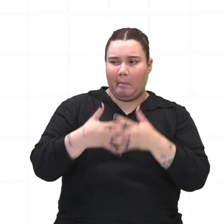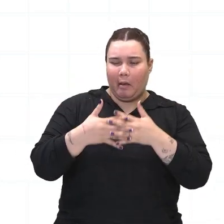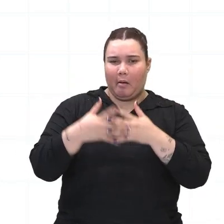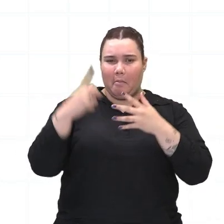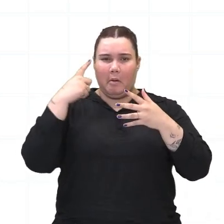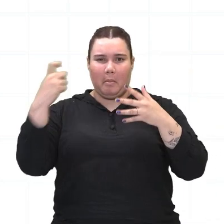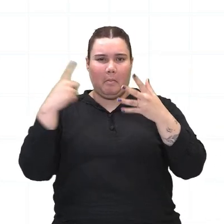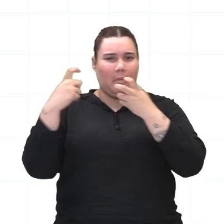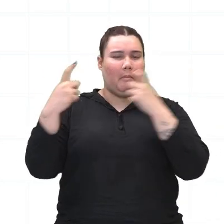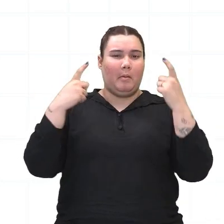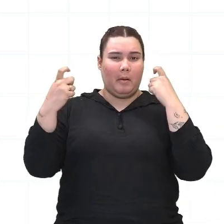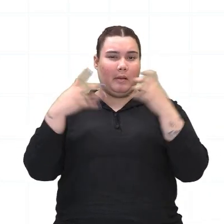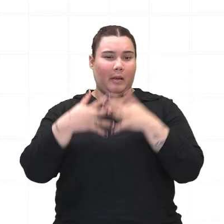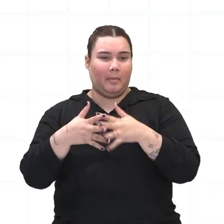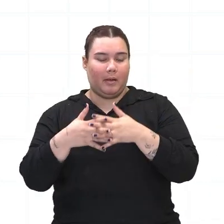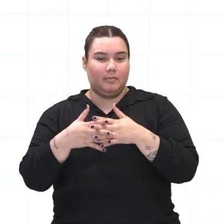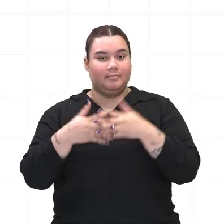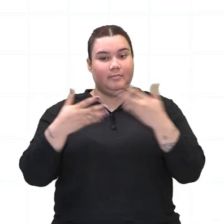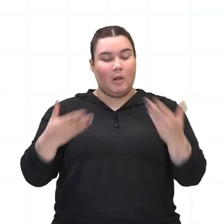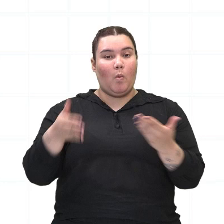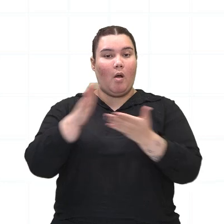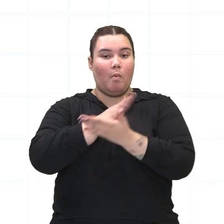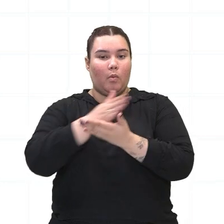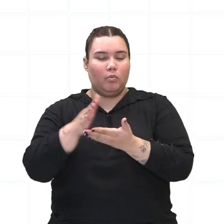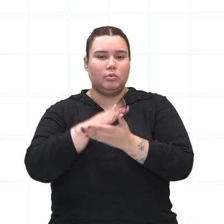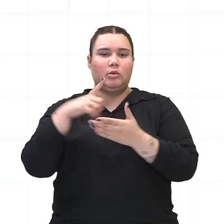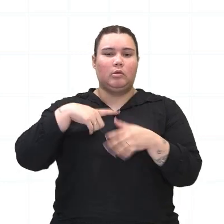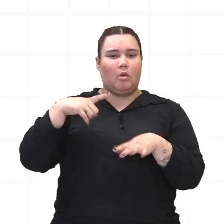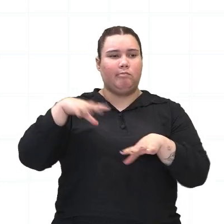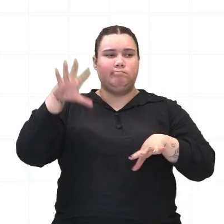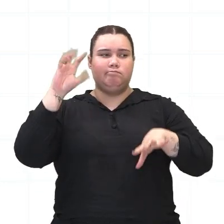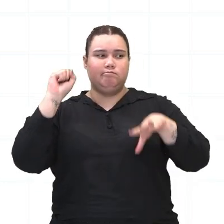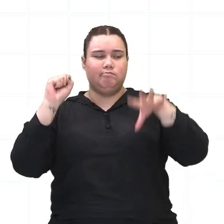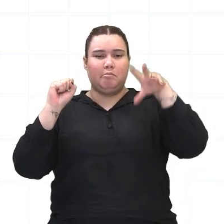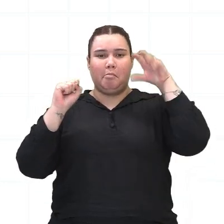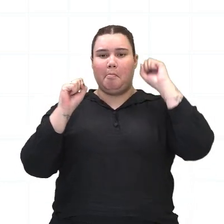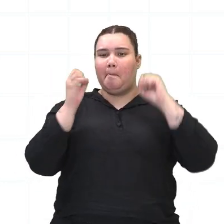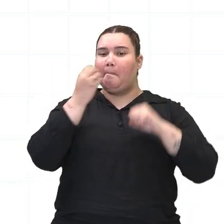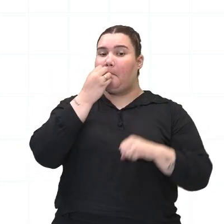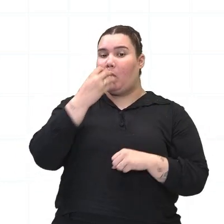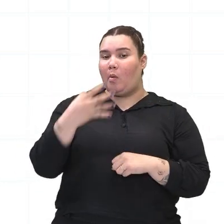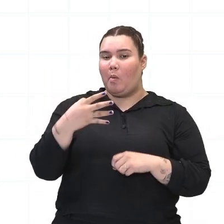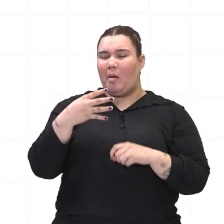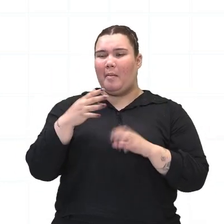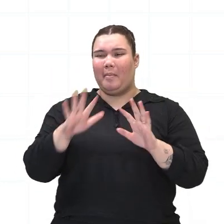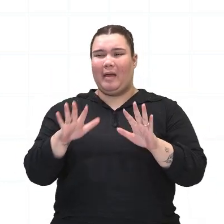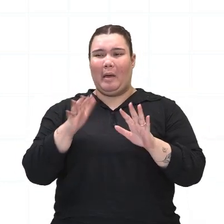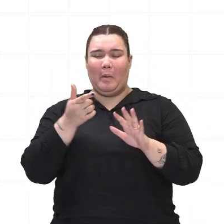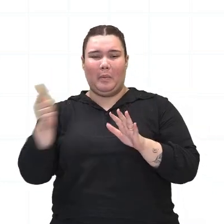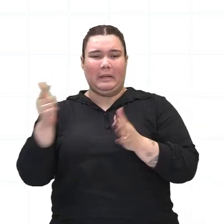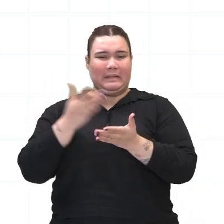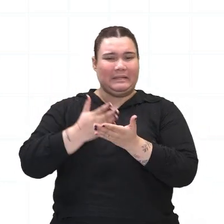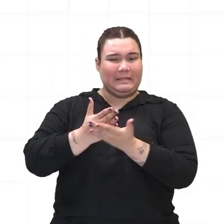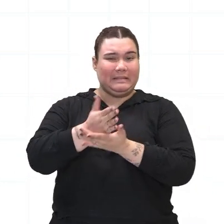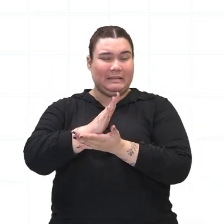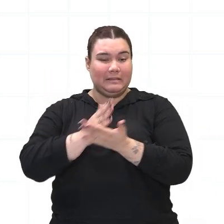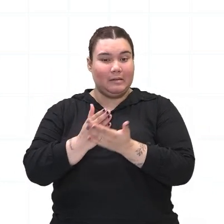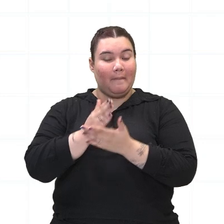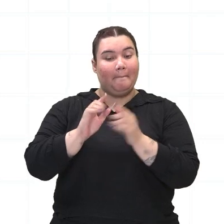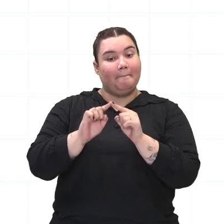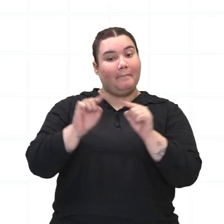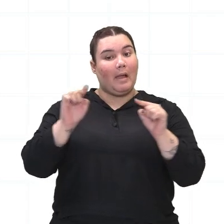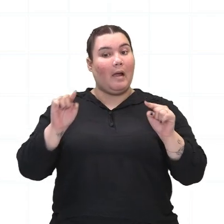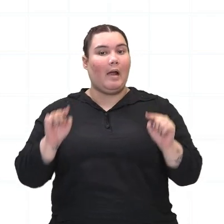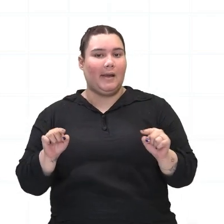alguns sons podem estar ali soando como agradáveis, outros desagradáveis, mas é interessante